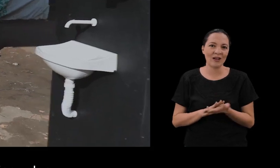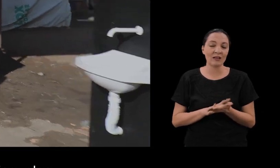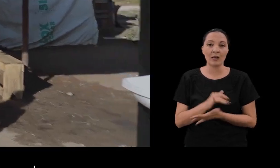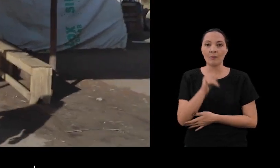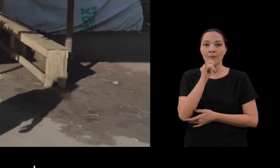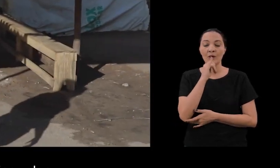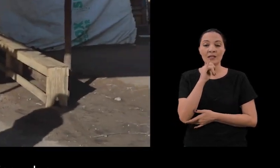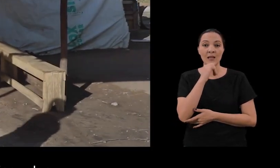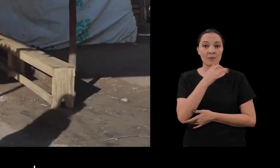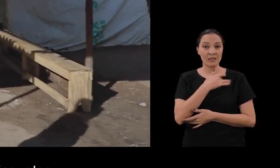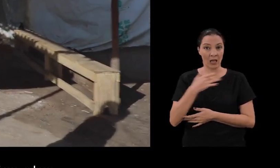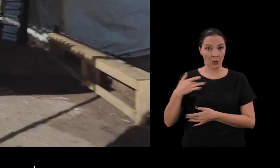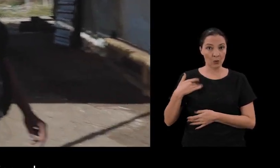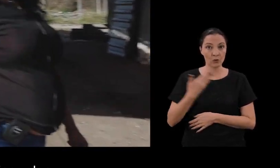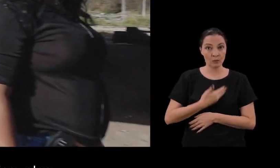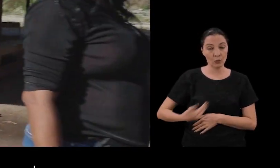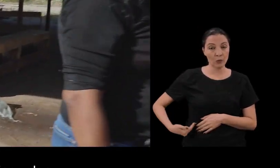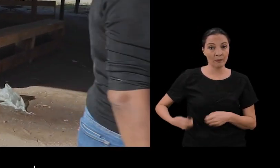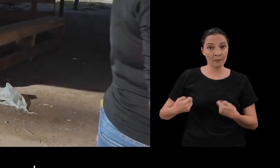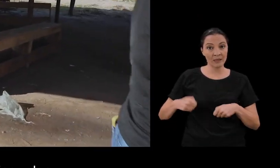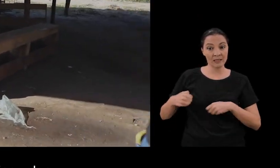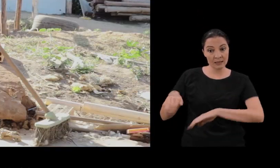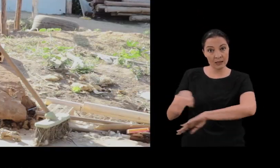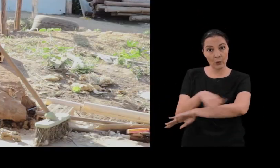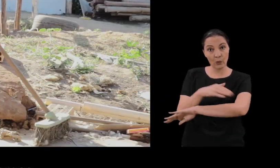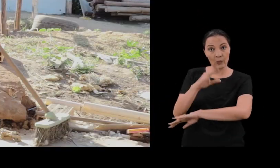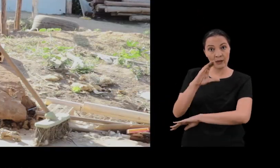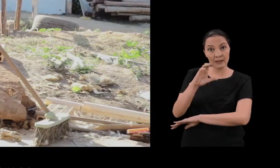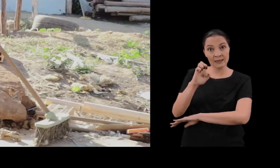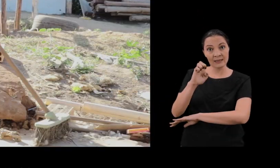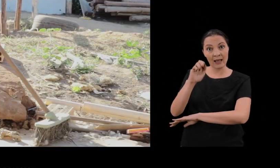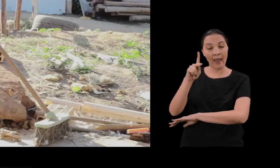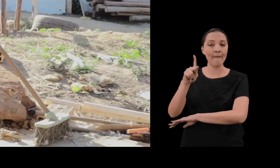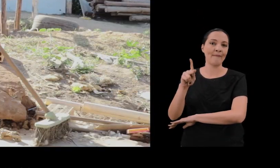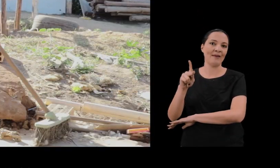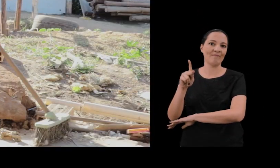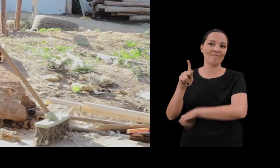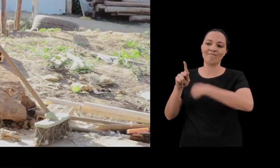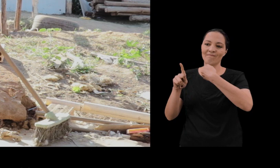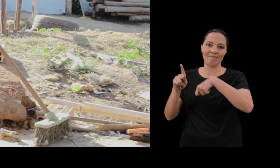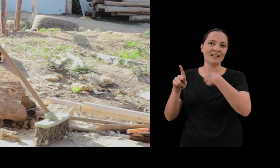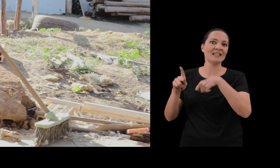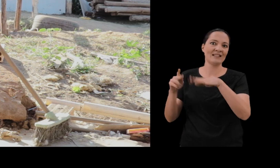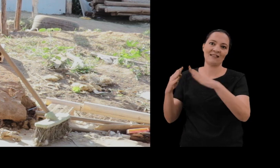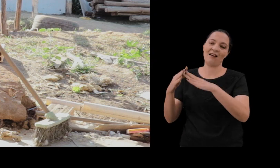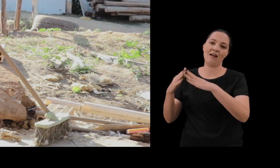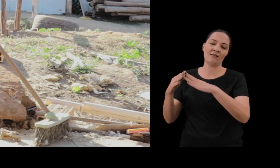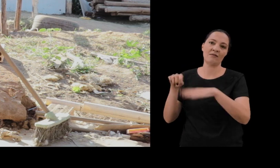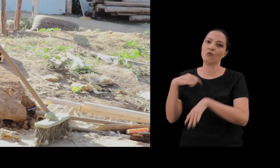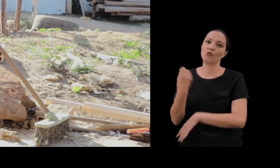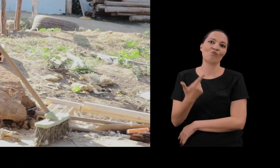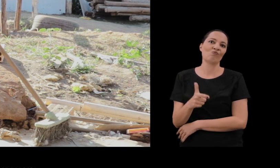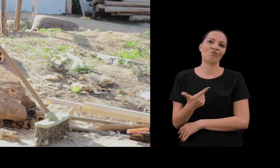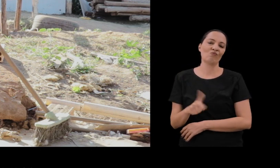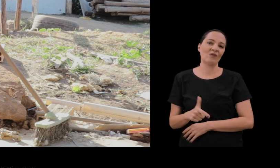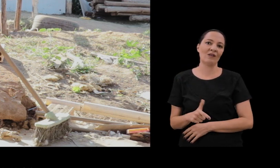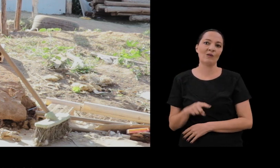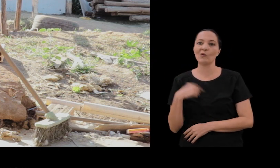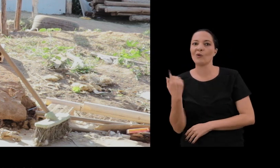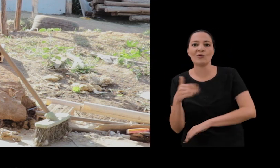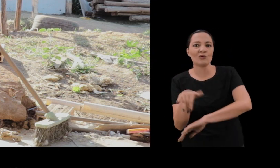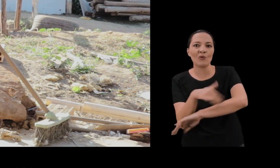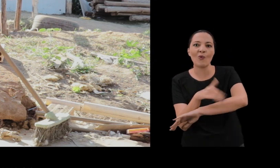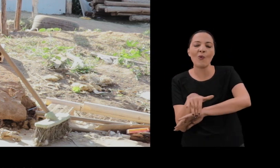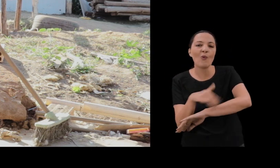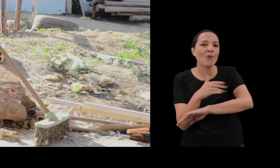na saúde pública eles precisam de um CEP, tem que ter um endereço, você tem que ter uma residência, e a gente não tem. A gente não tem